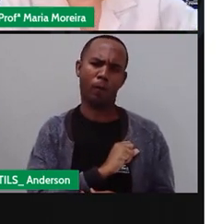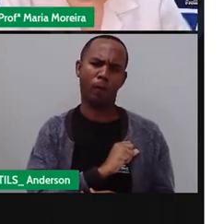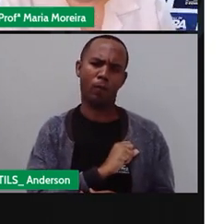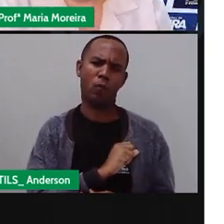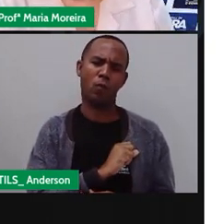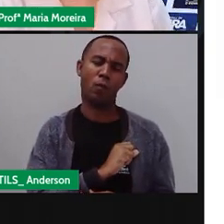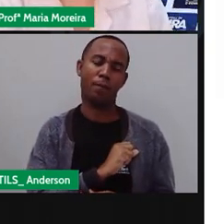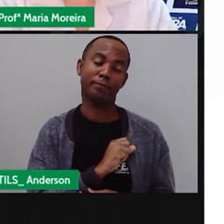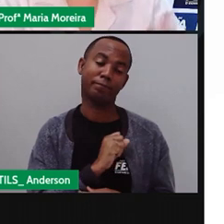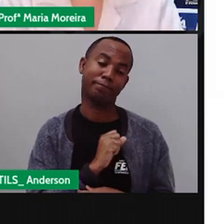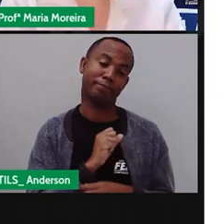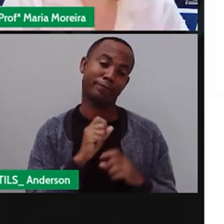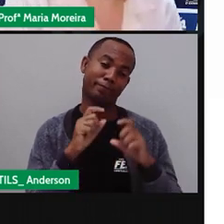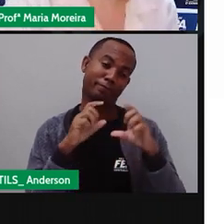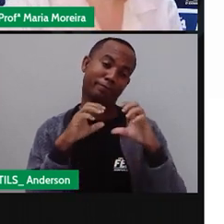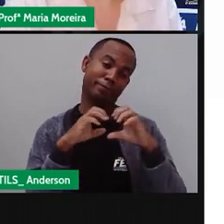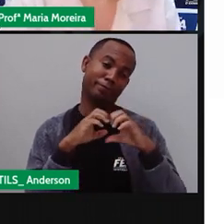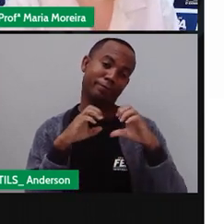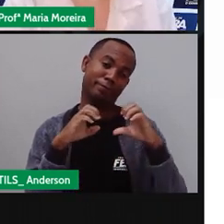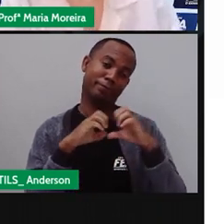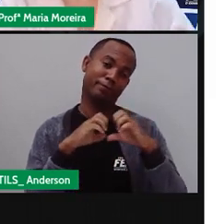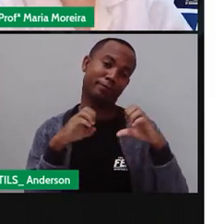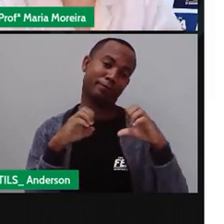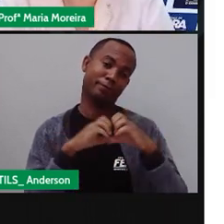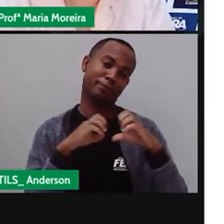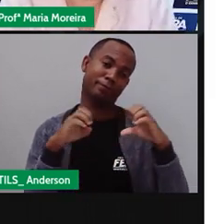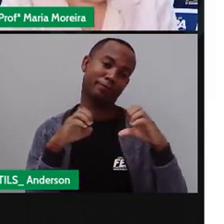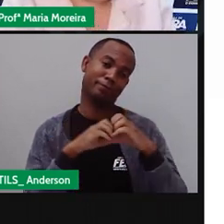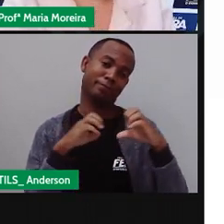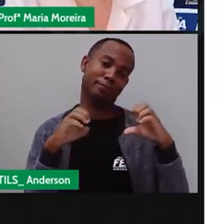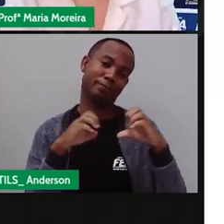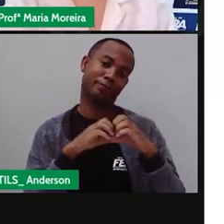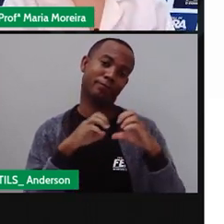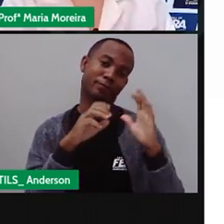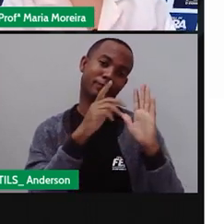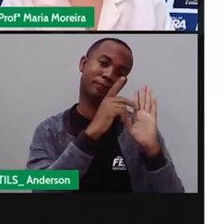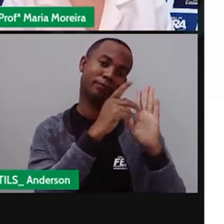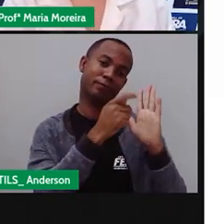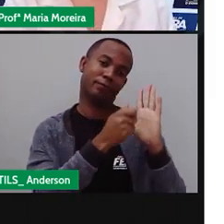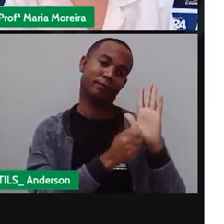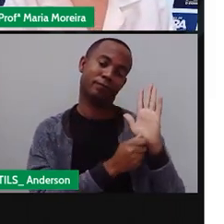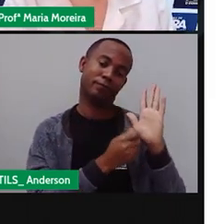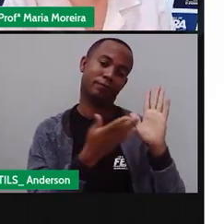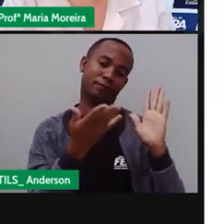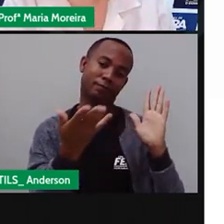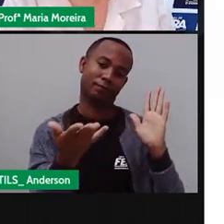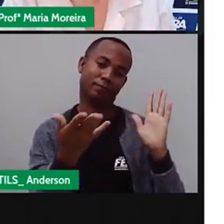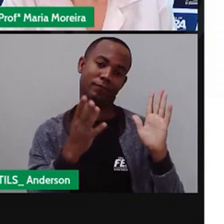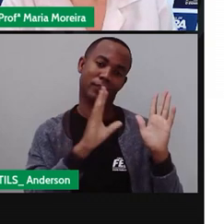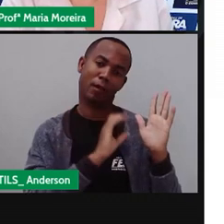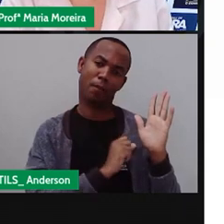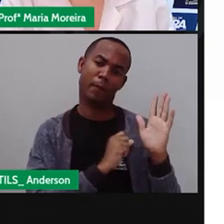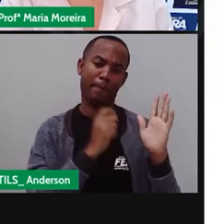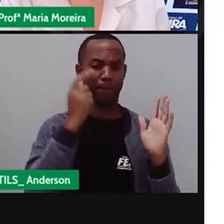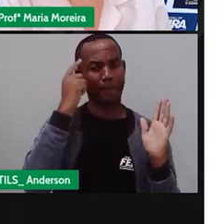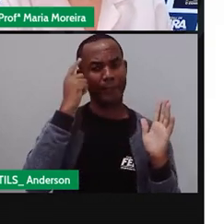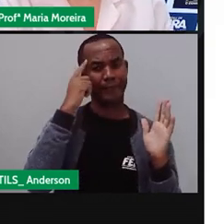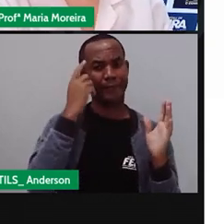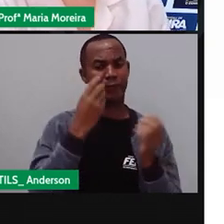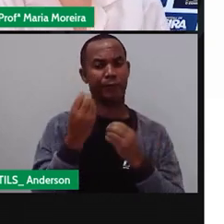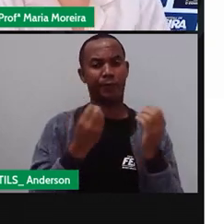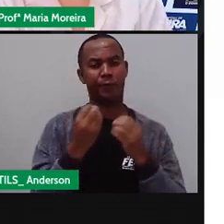a poesia, né? Porque a poesia está contida no poema, a poesia está dentro do poema, como a gente já viu nas aulas passadas. Bom,